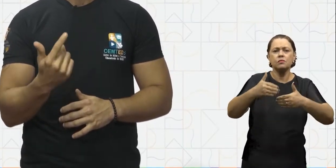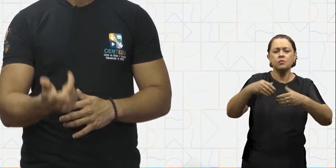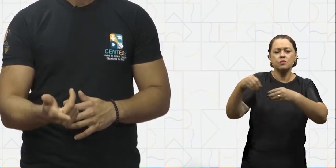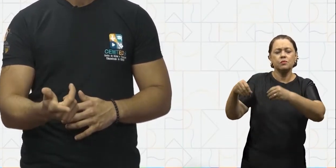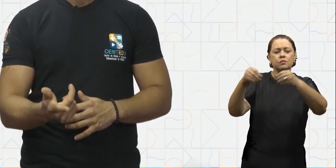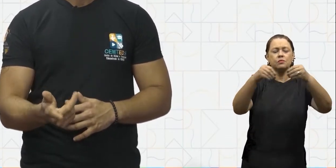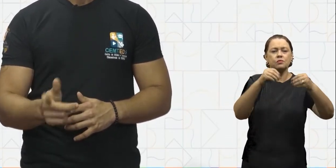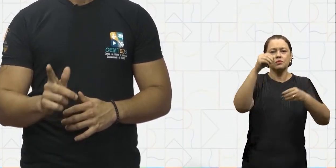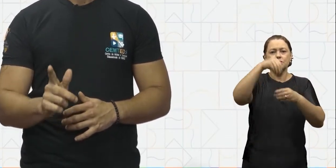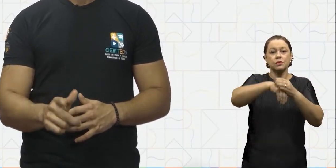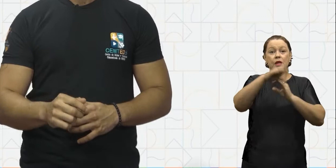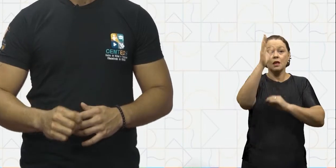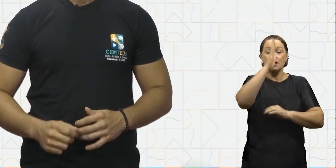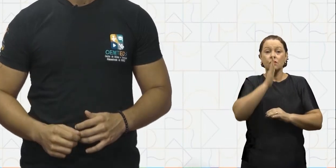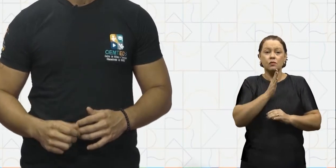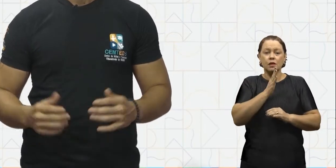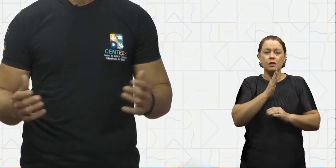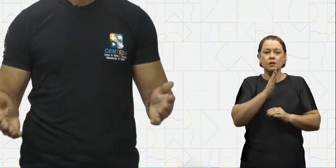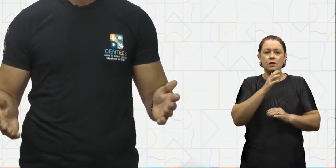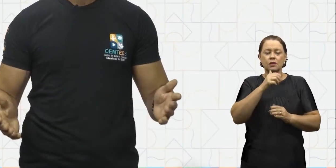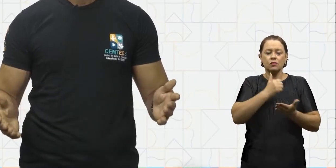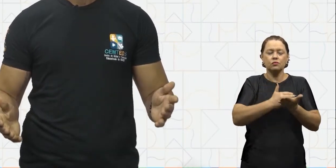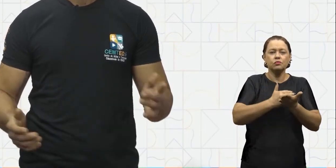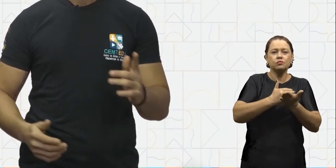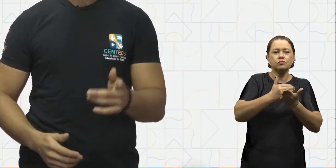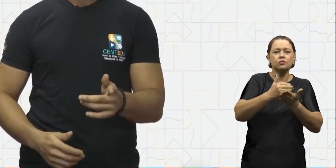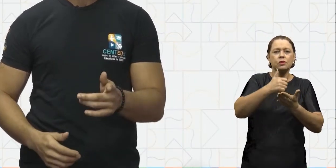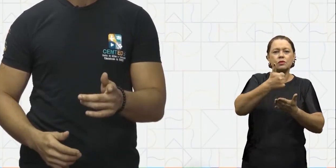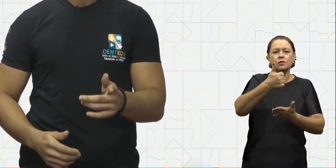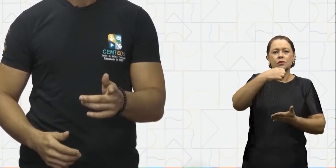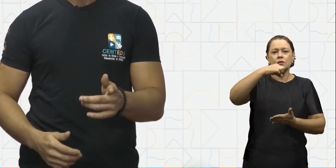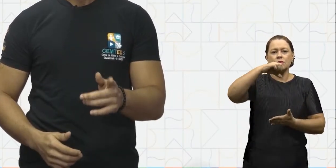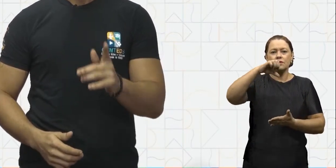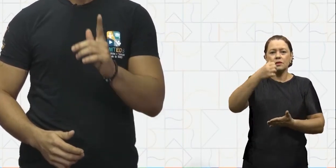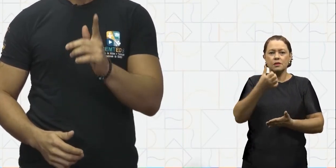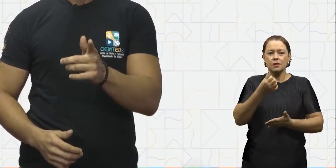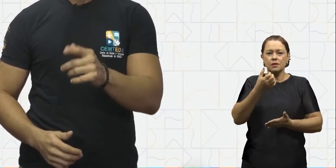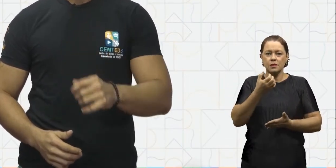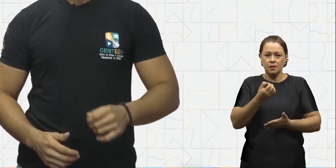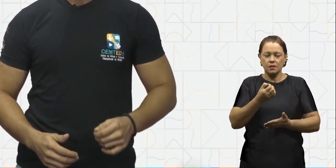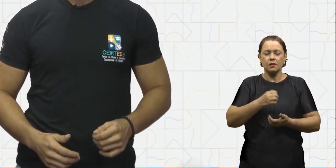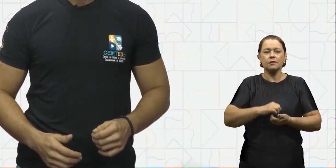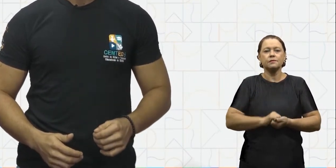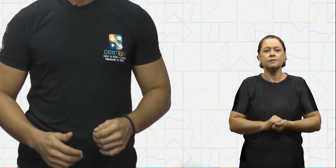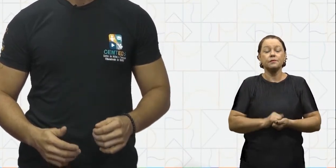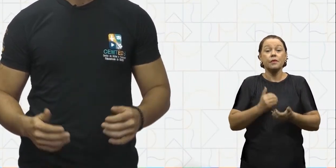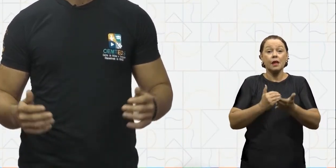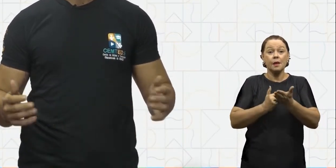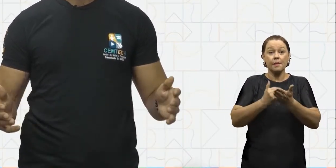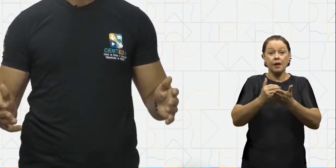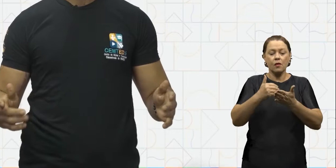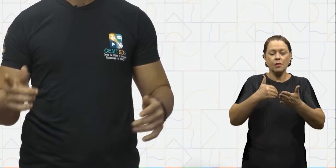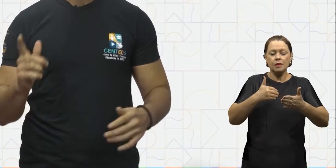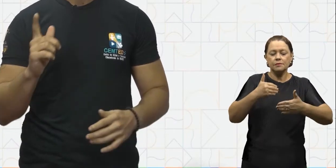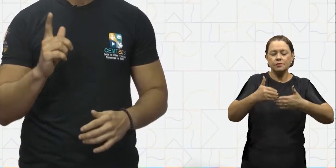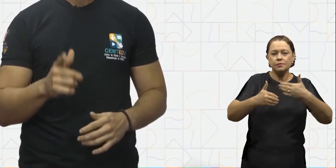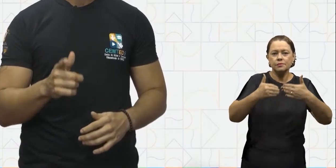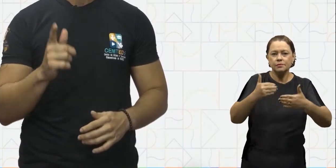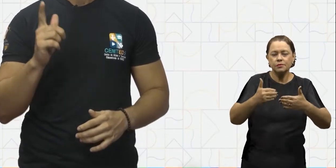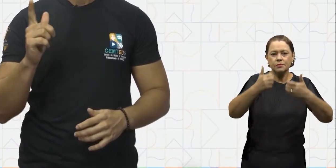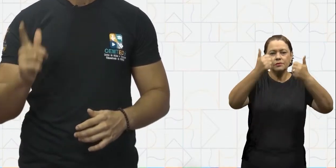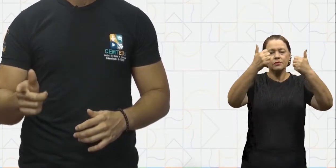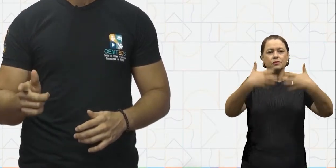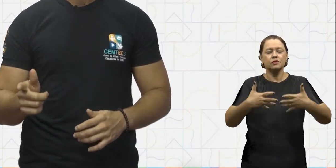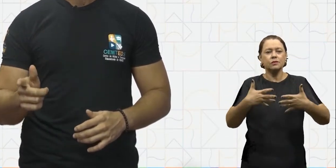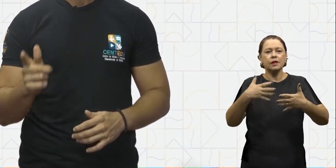migração no Brasil a partir dos anos 1960. Para iniciar essa sequência, vamos trabalhar os